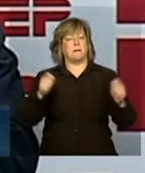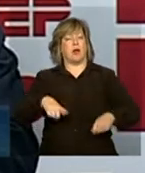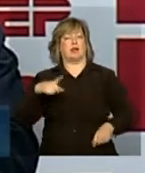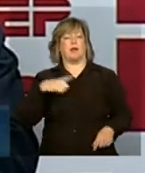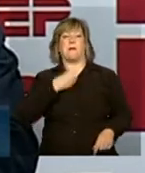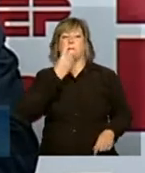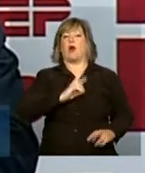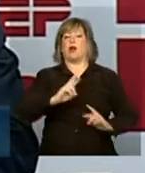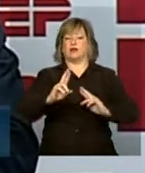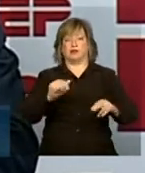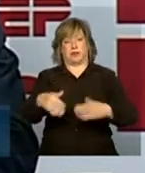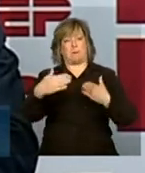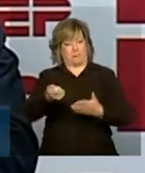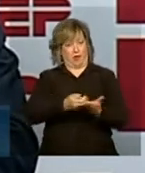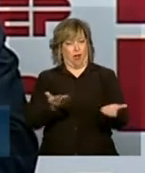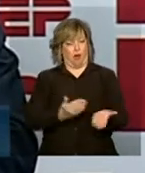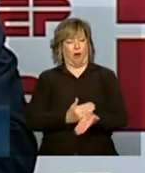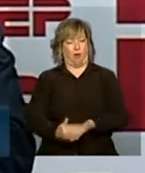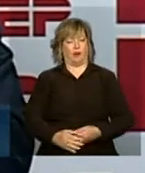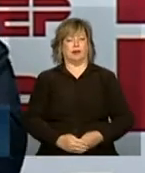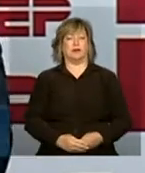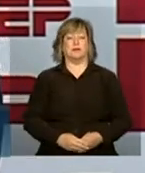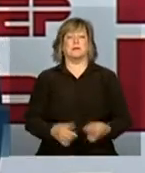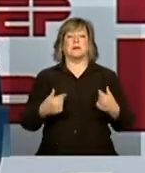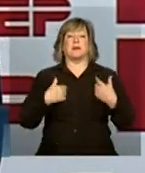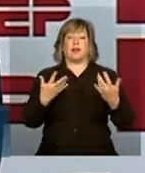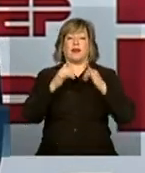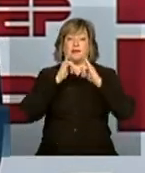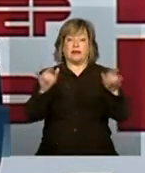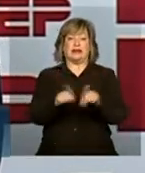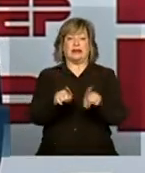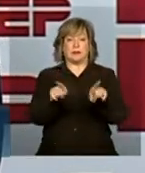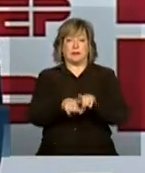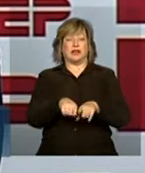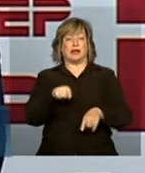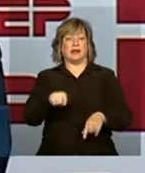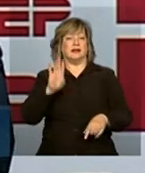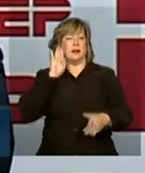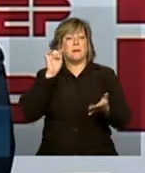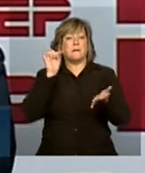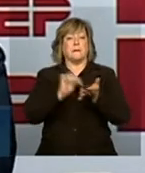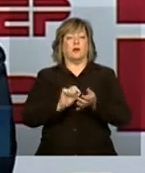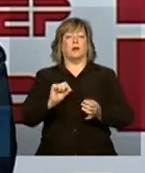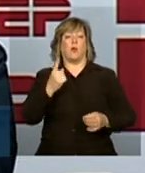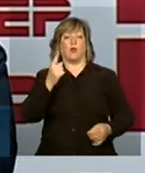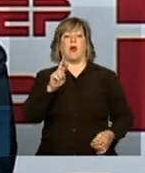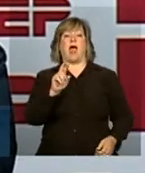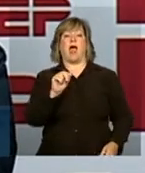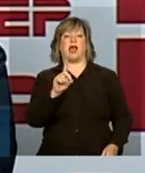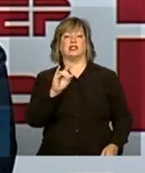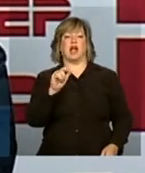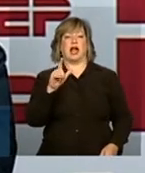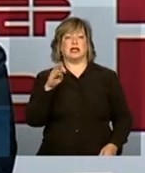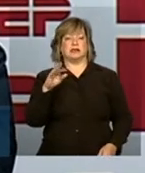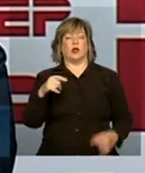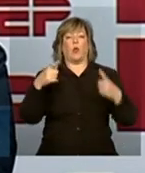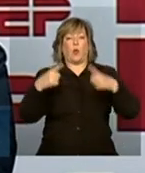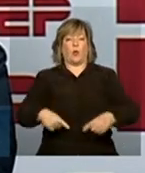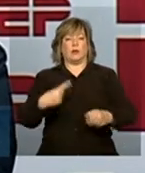um bom resultado a partir de agora. Eu queria registrar também, entre os pontos lamentáveis, de um radialista na cidade de